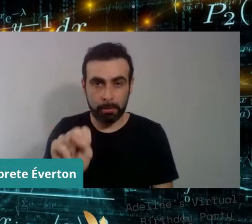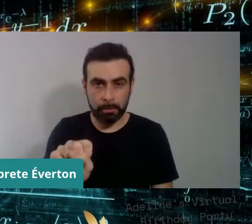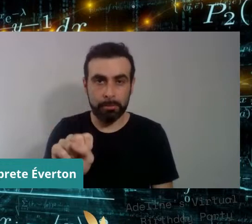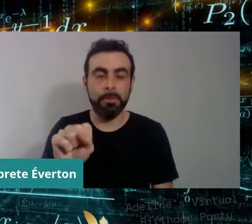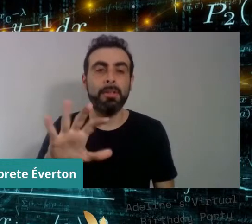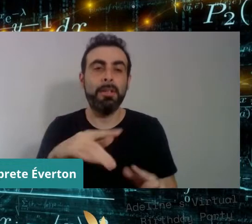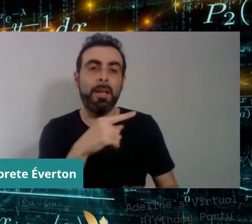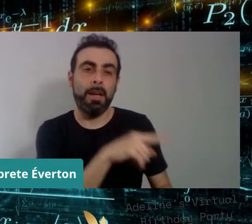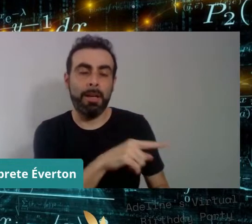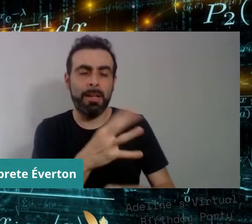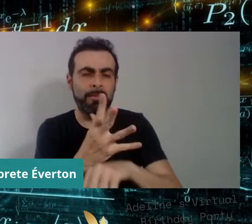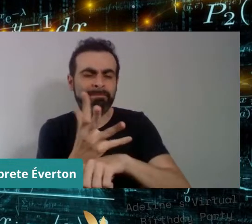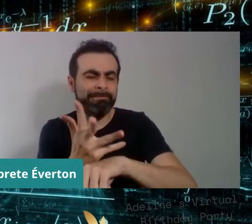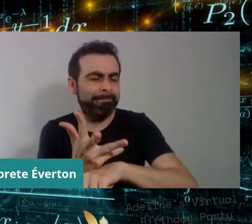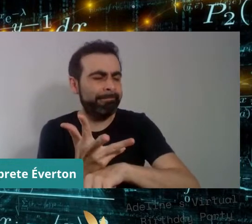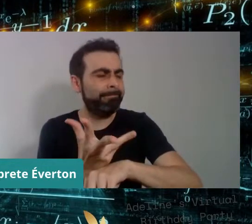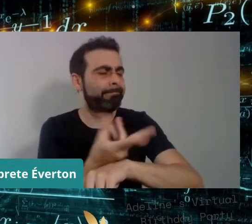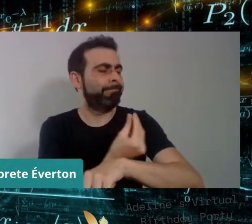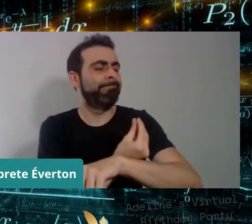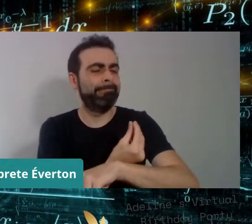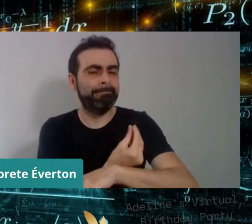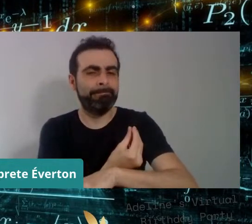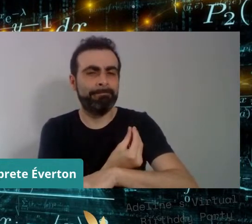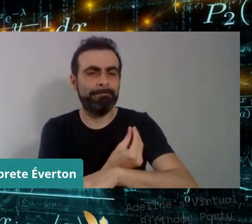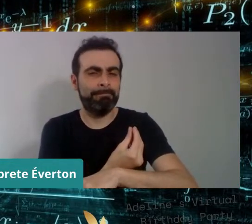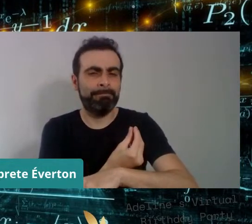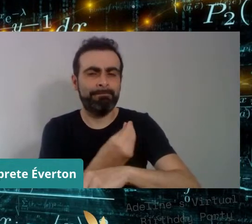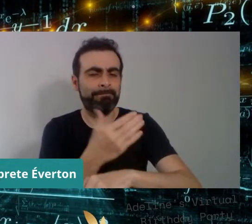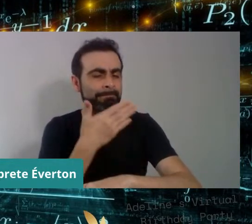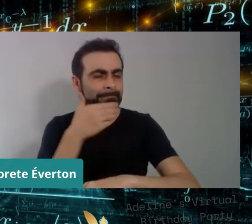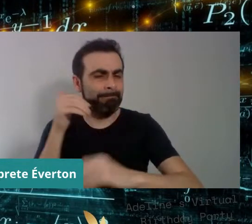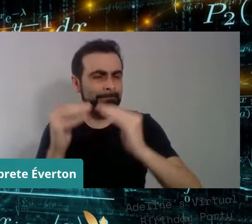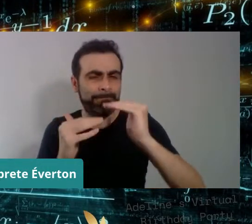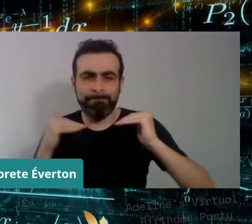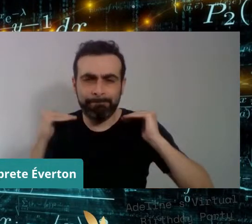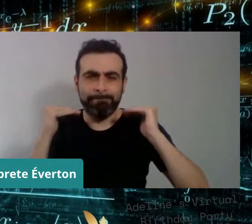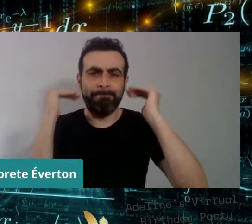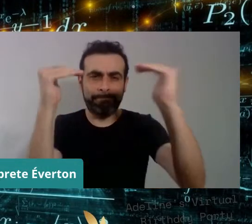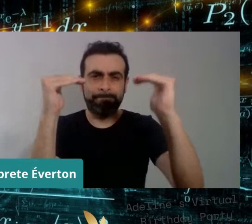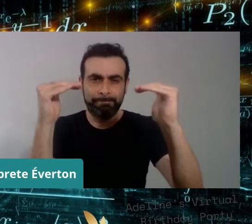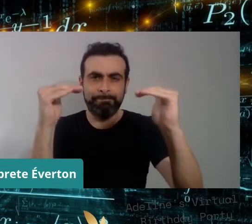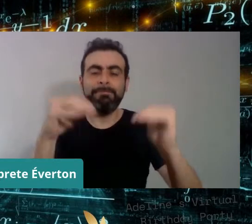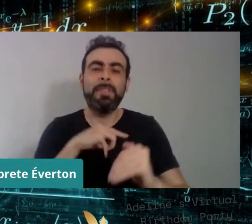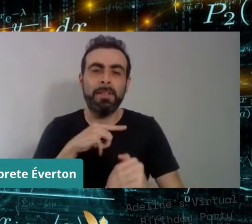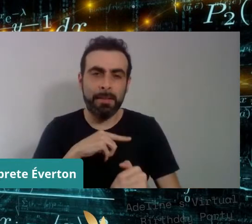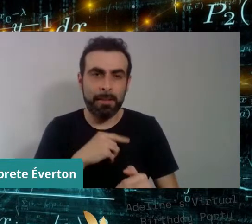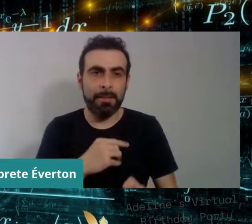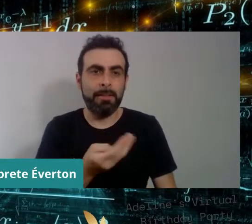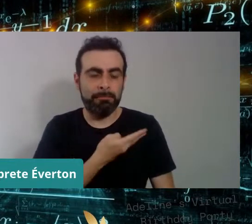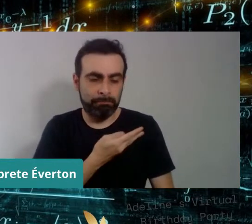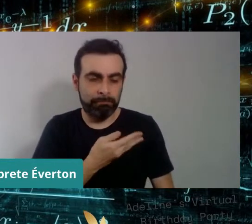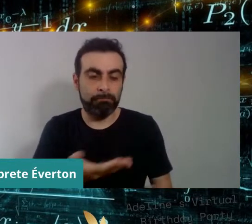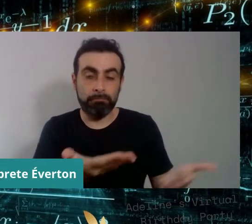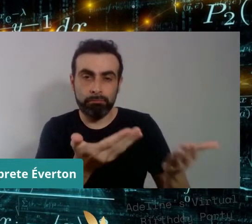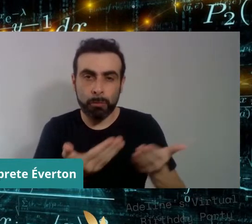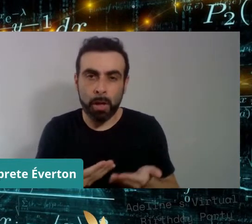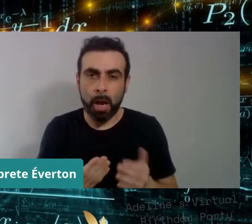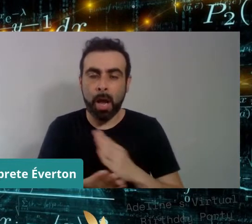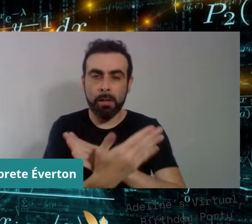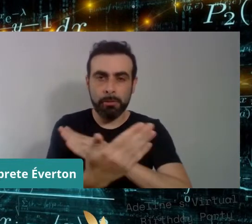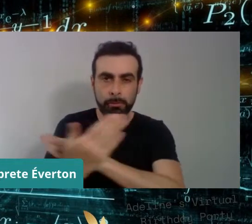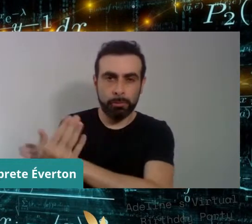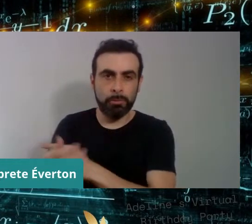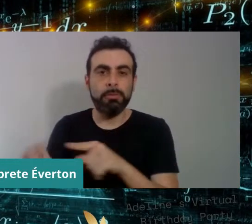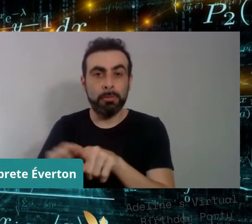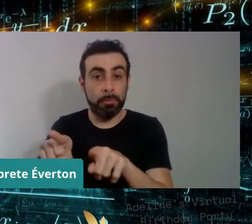extremamente qualificado, acima da média, foi nosso colega, muito contribuiu para a